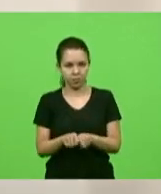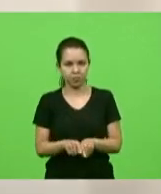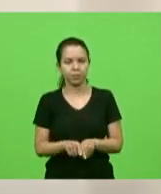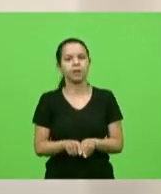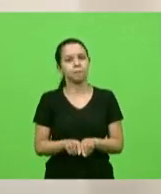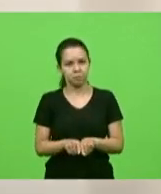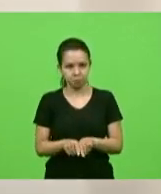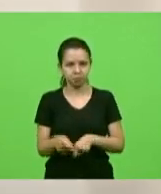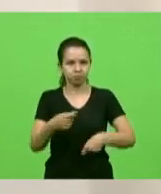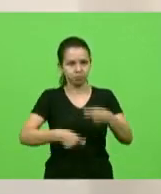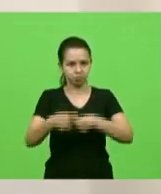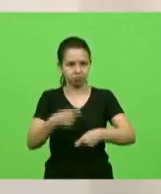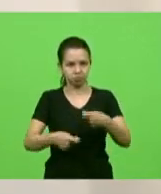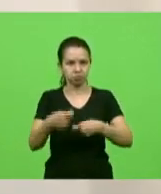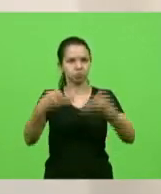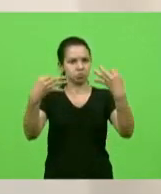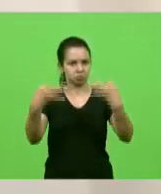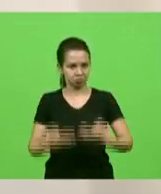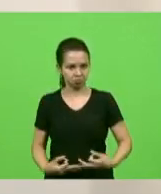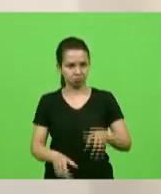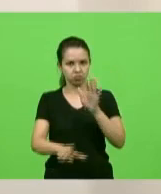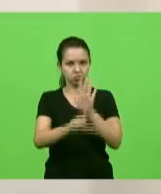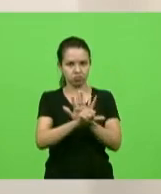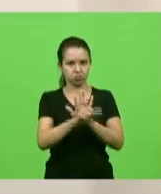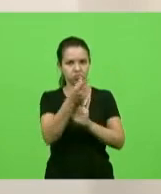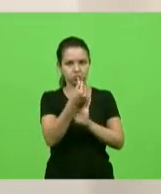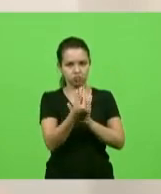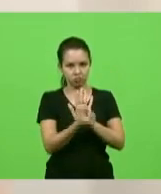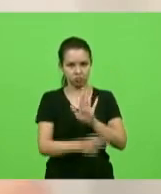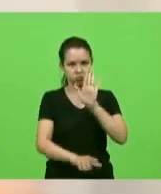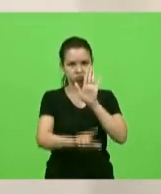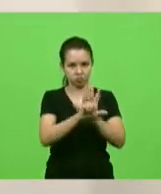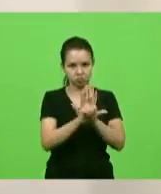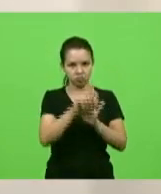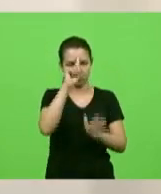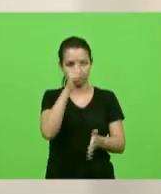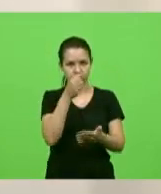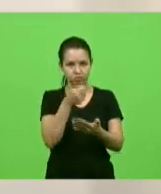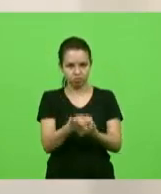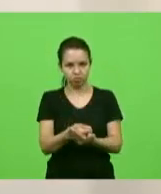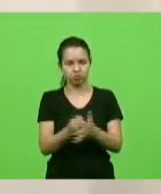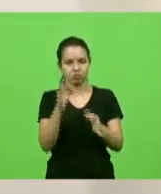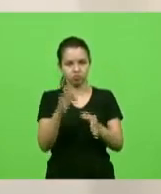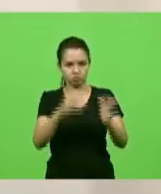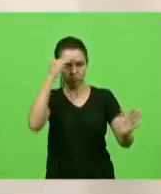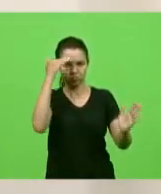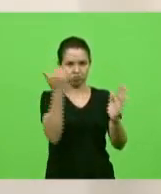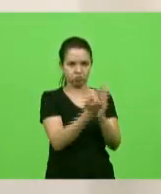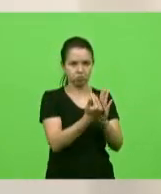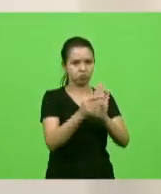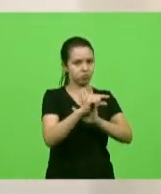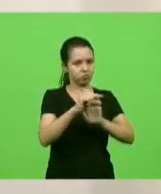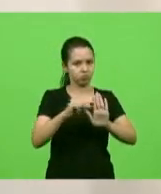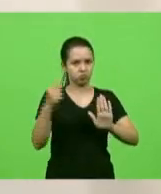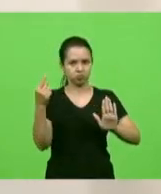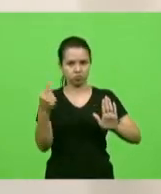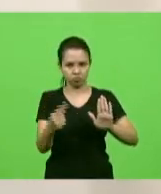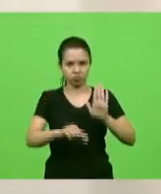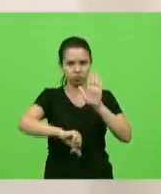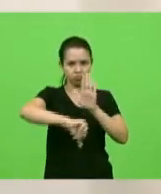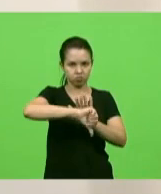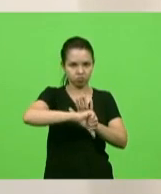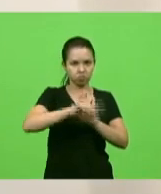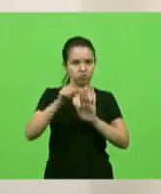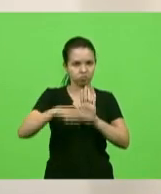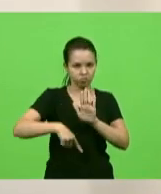orçamentária, o cumprimento das leis e das decisões judiciais, Parágrafo único. Esses crimes